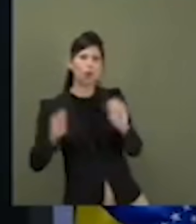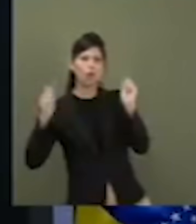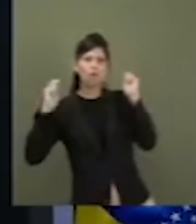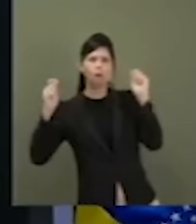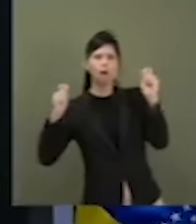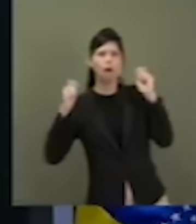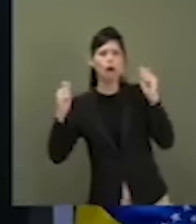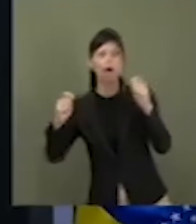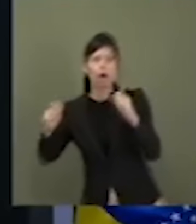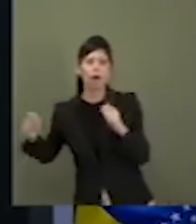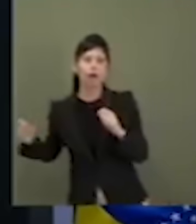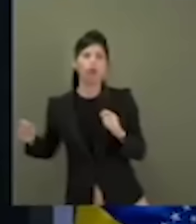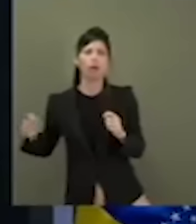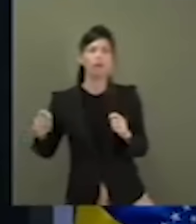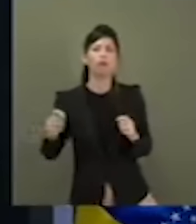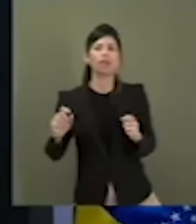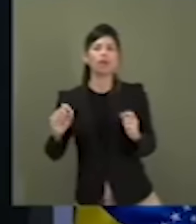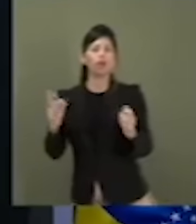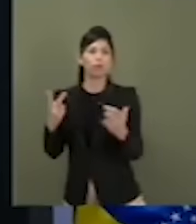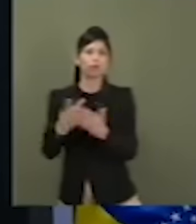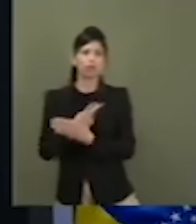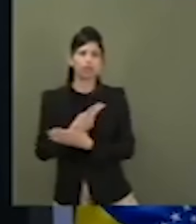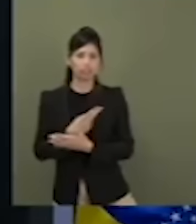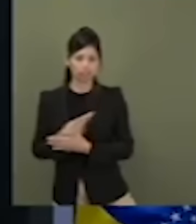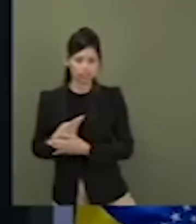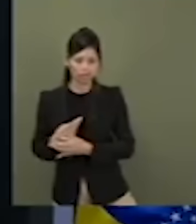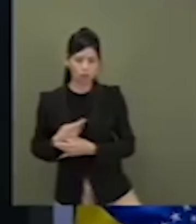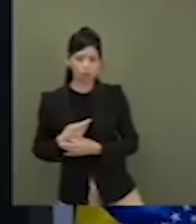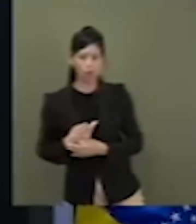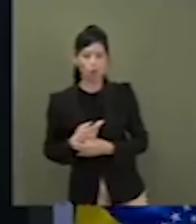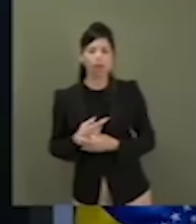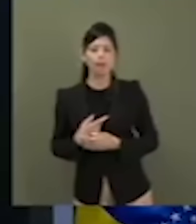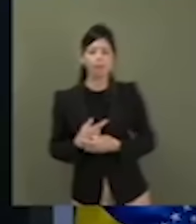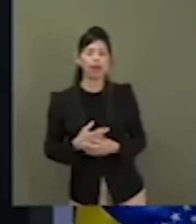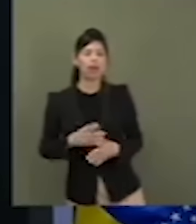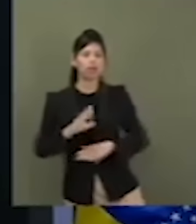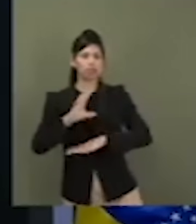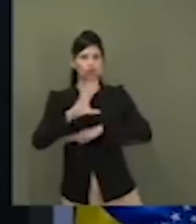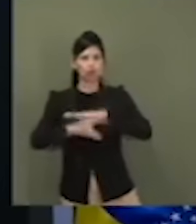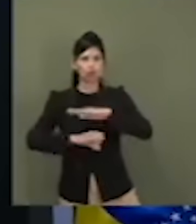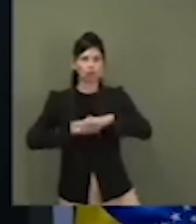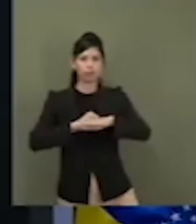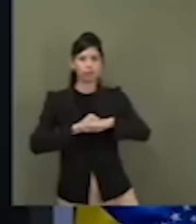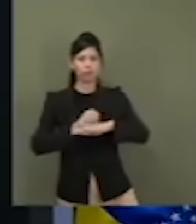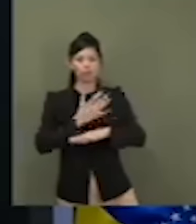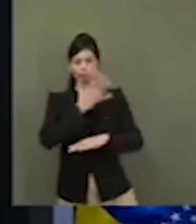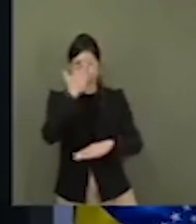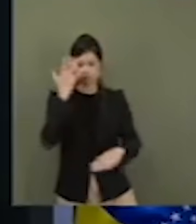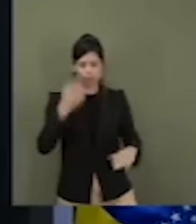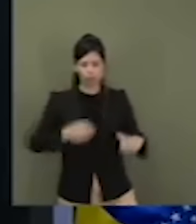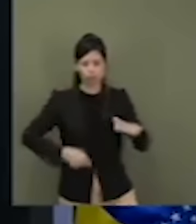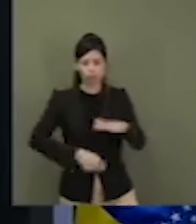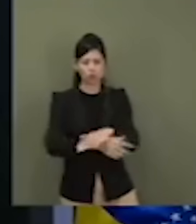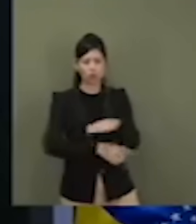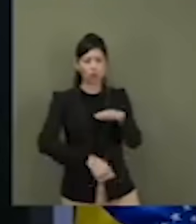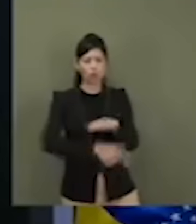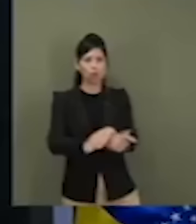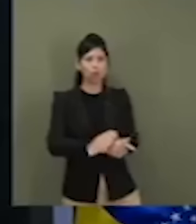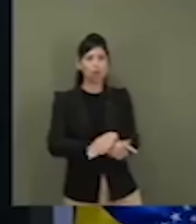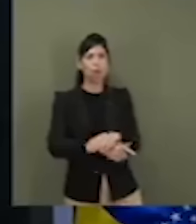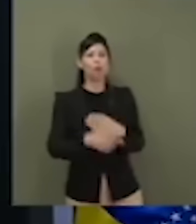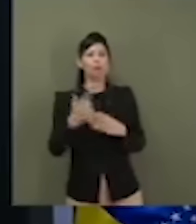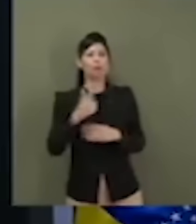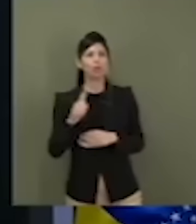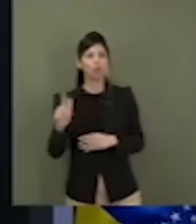perseguição implacável aos corruptos, aos corruptores, aos desmandos,